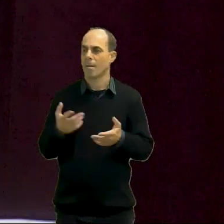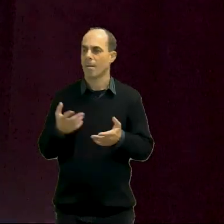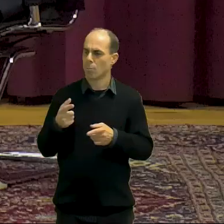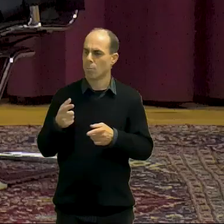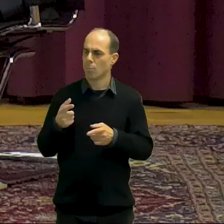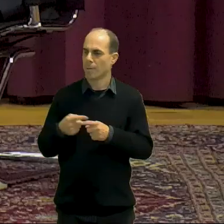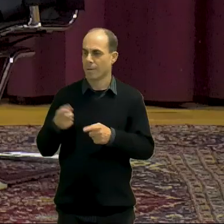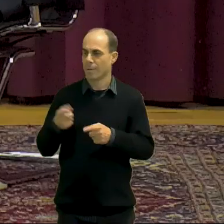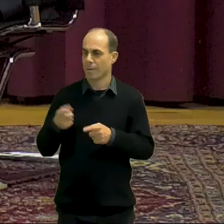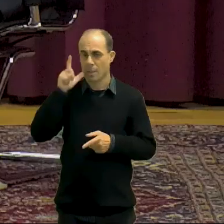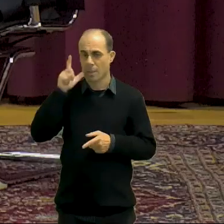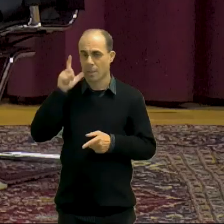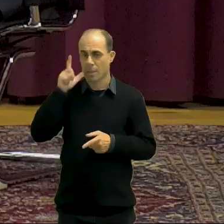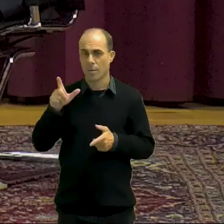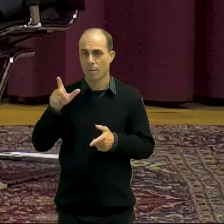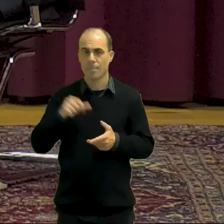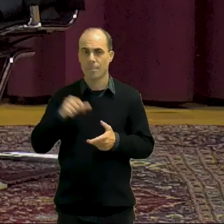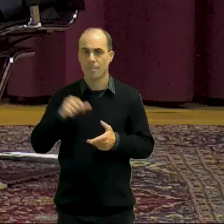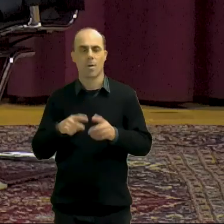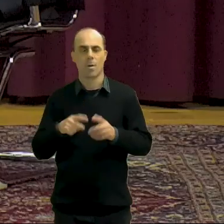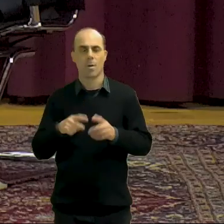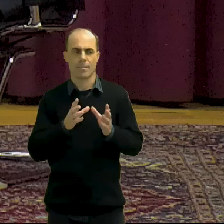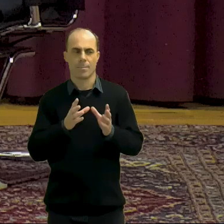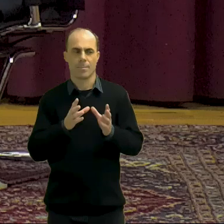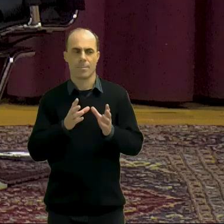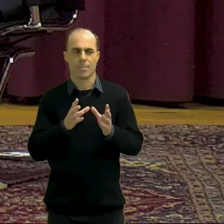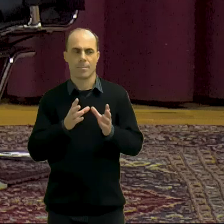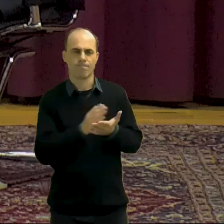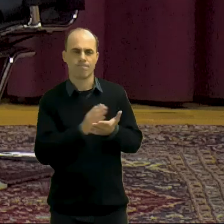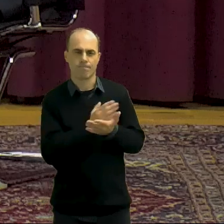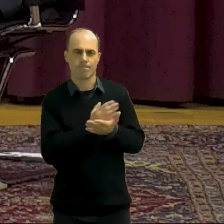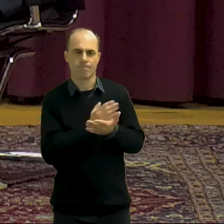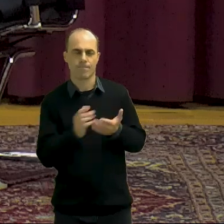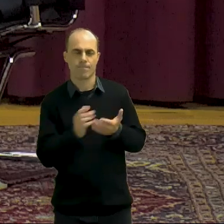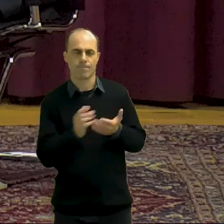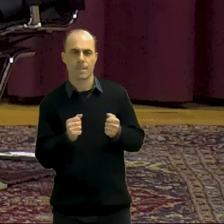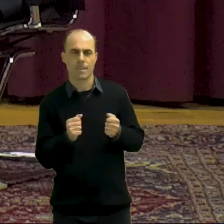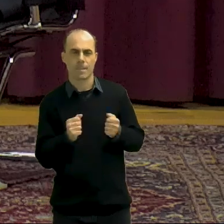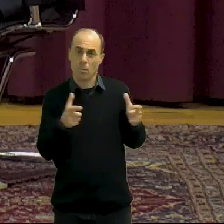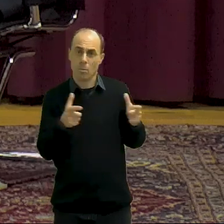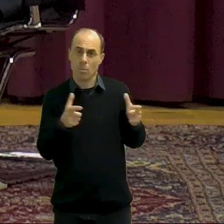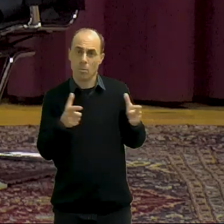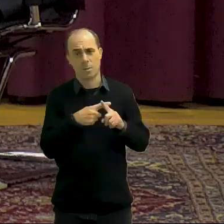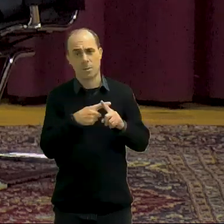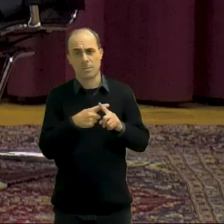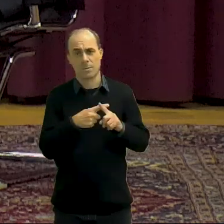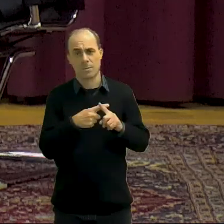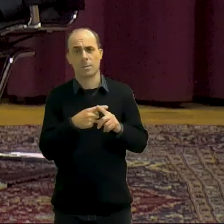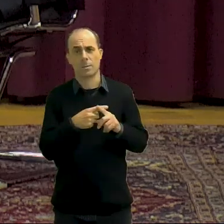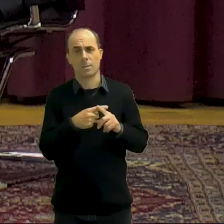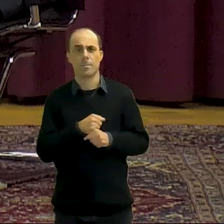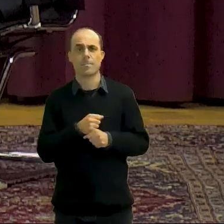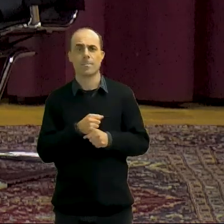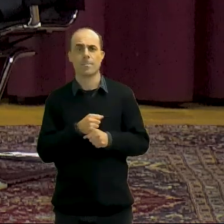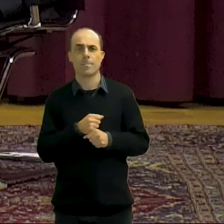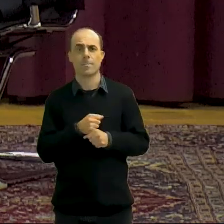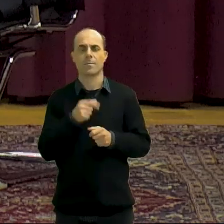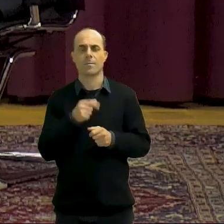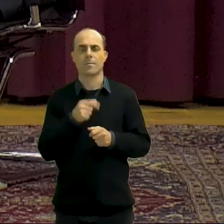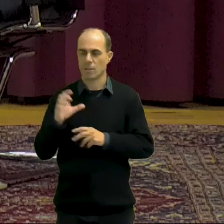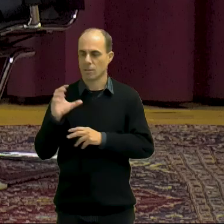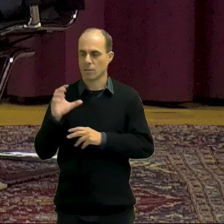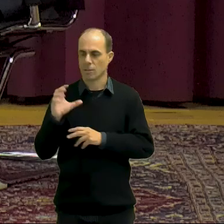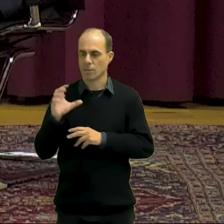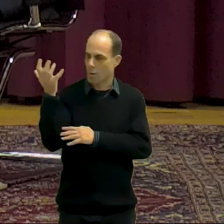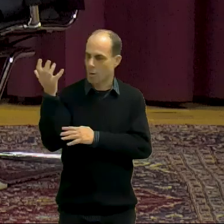É muitas vezes muitas vezes eu acho que aquele aquele fato que você resolve para o